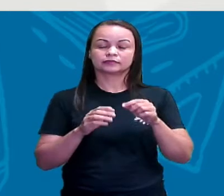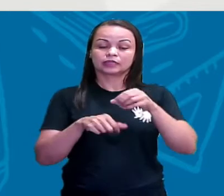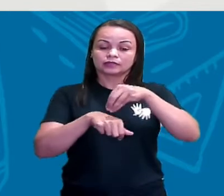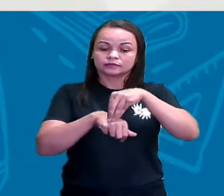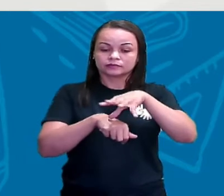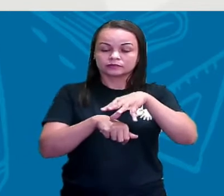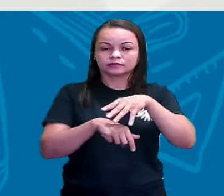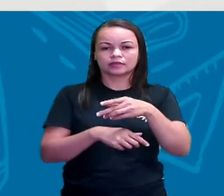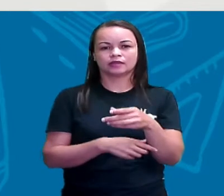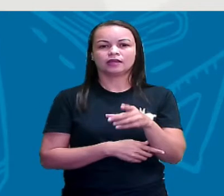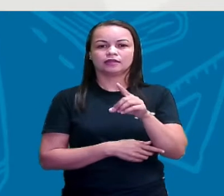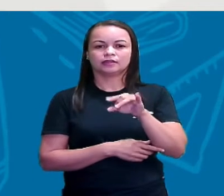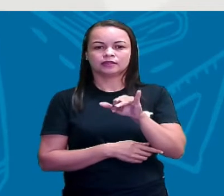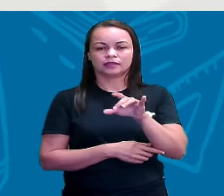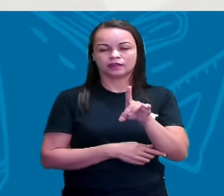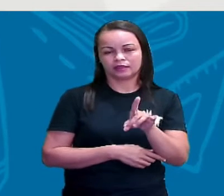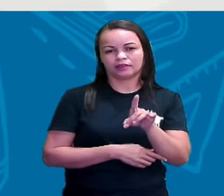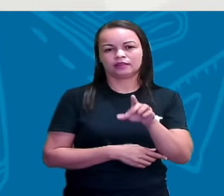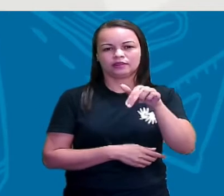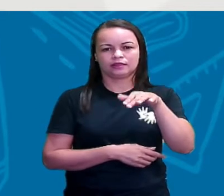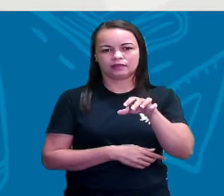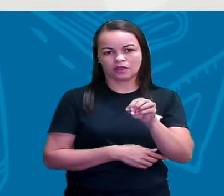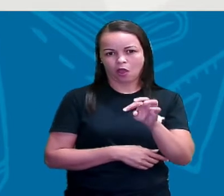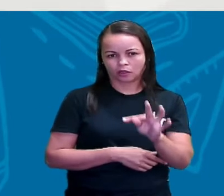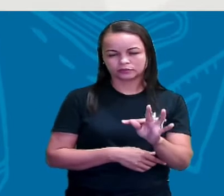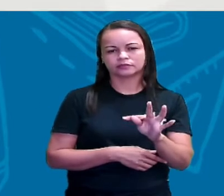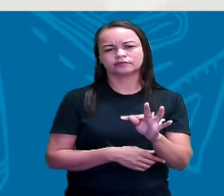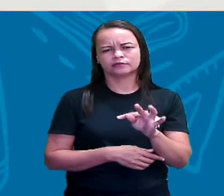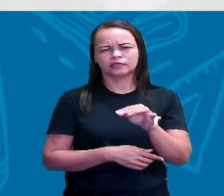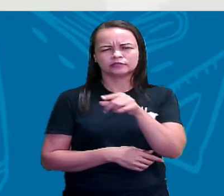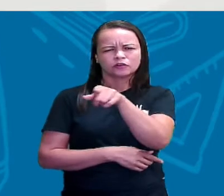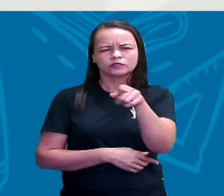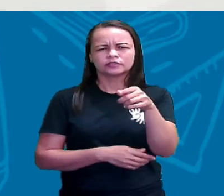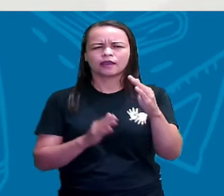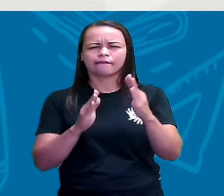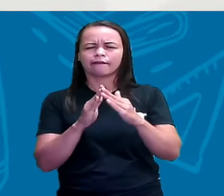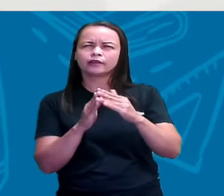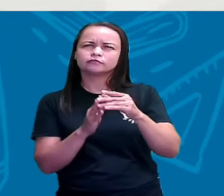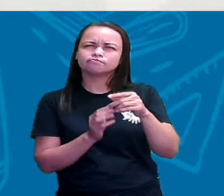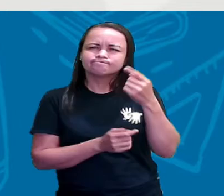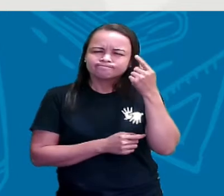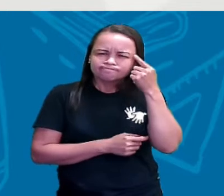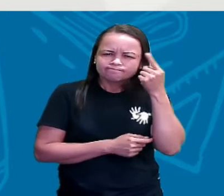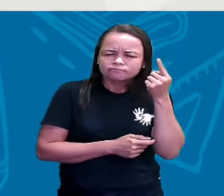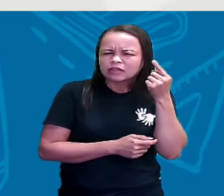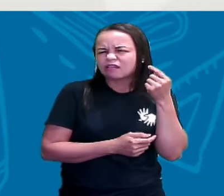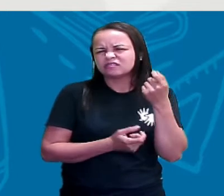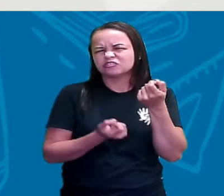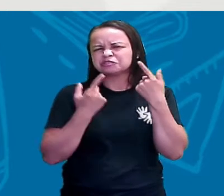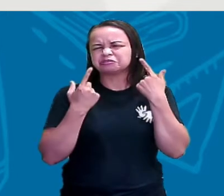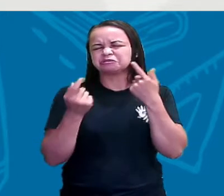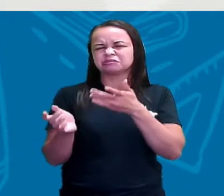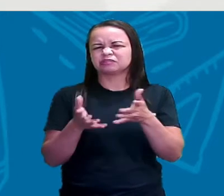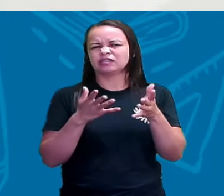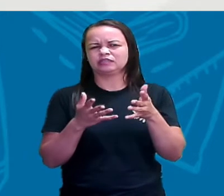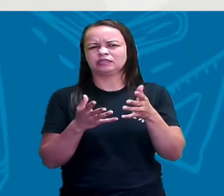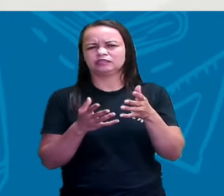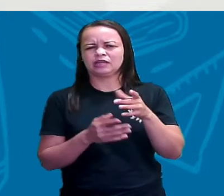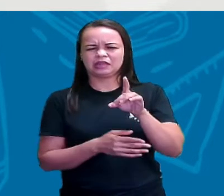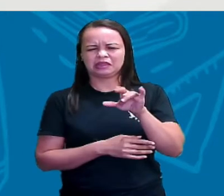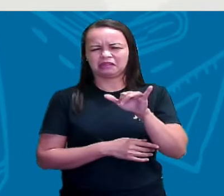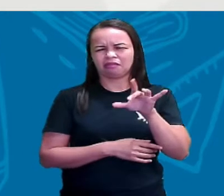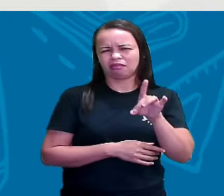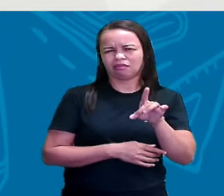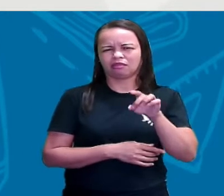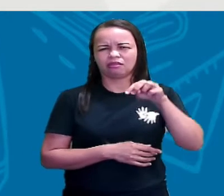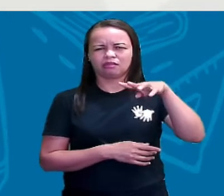a mesma coisa que didn't. Se você aí de casa estava achando estranho, nossa, mas did not, eu nunca vi did not. Did not